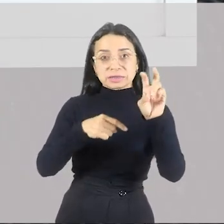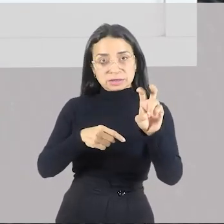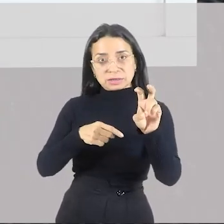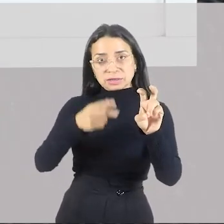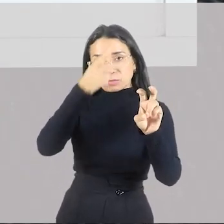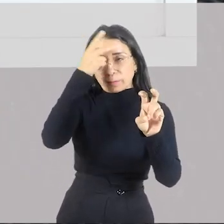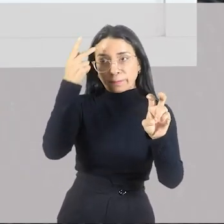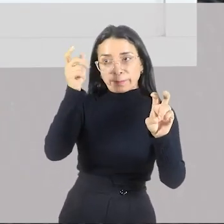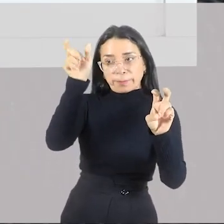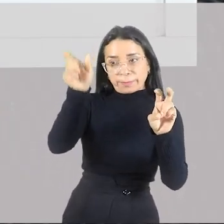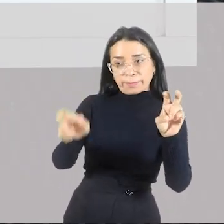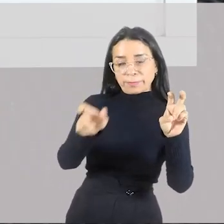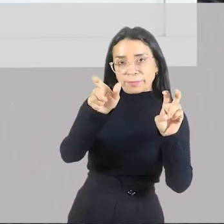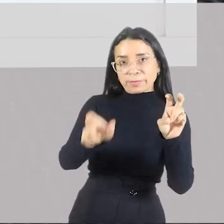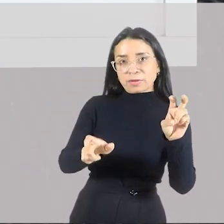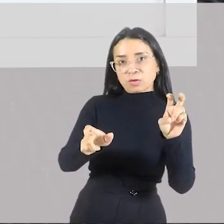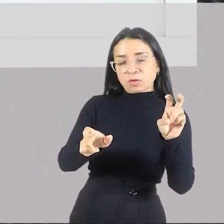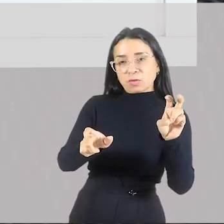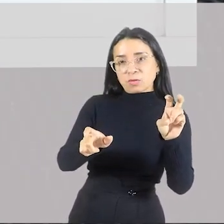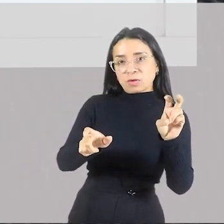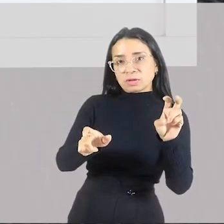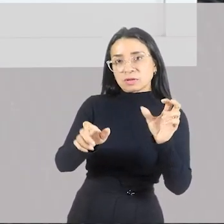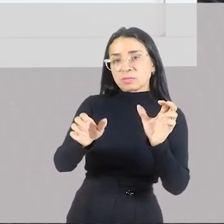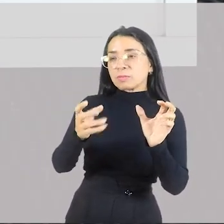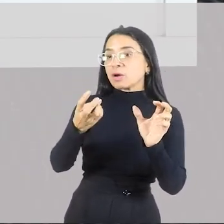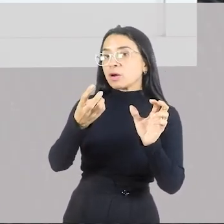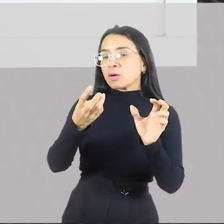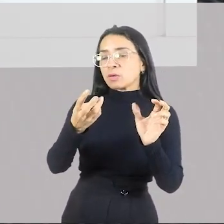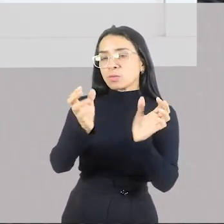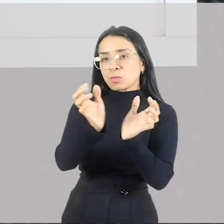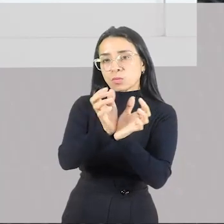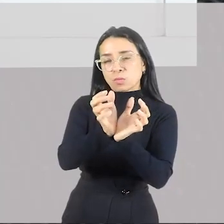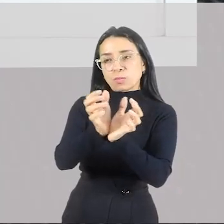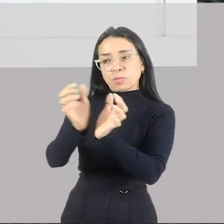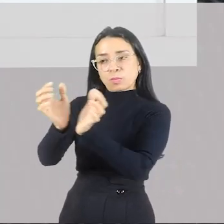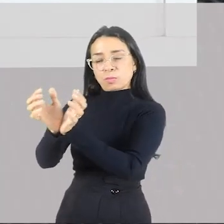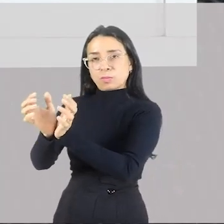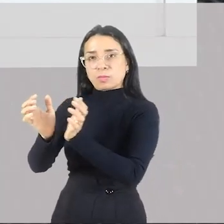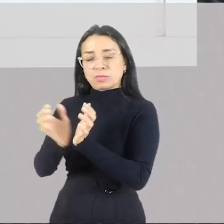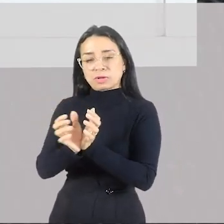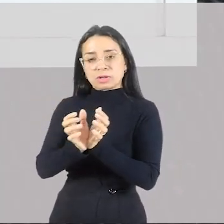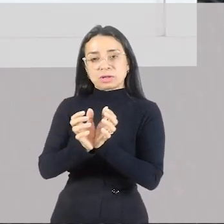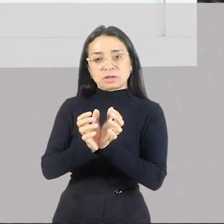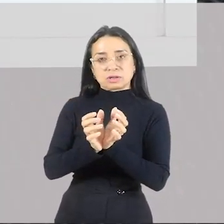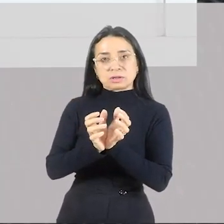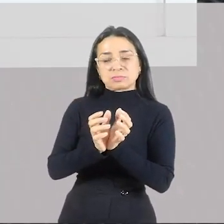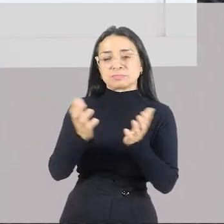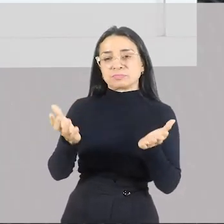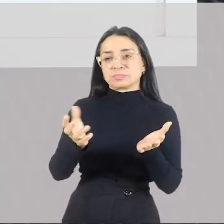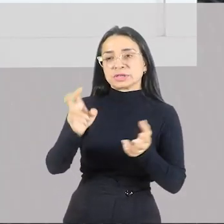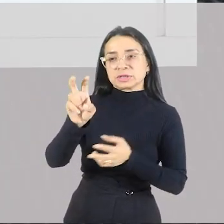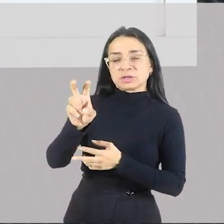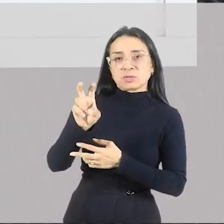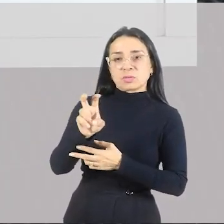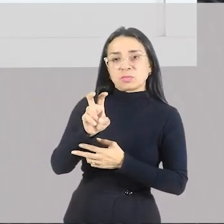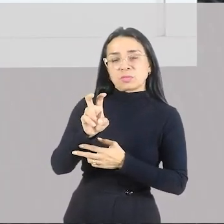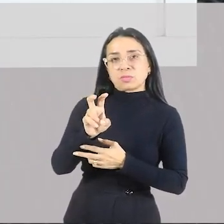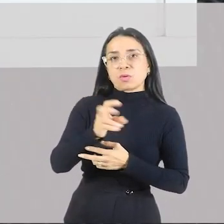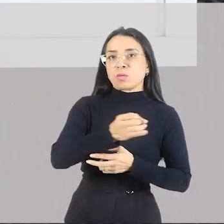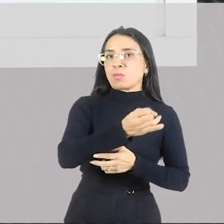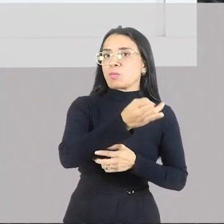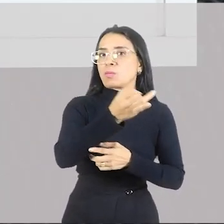de 3. Então, esse tipo de situação, onde você tem 5 elementos para formar grupos de 3, a quantidade de